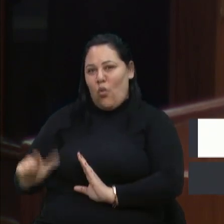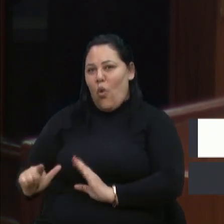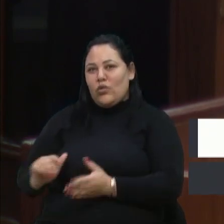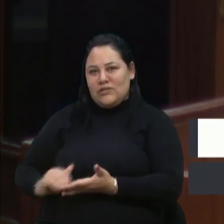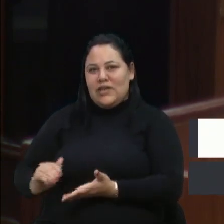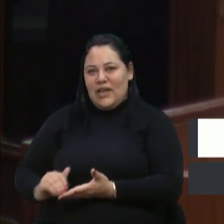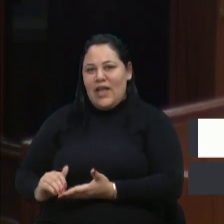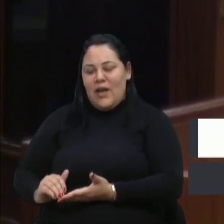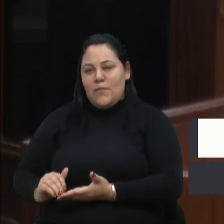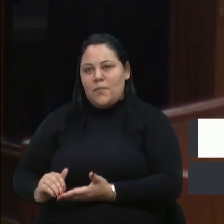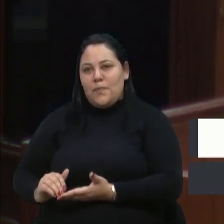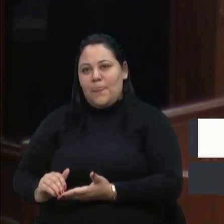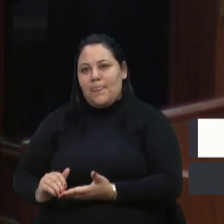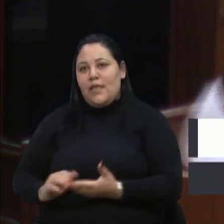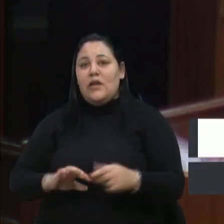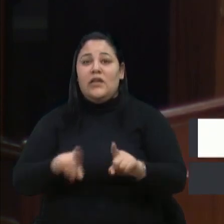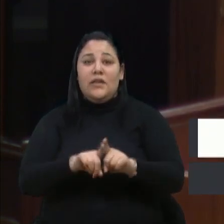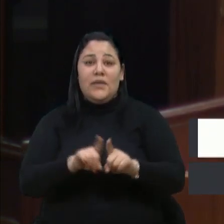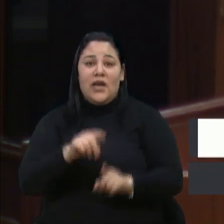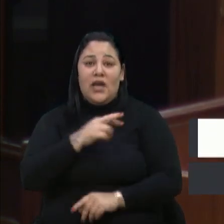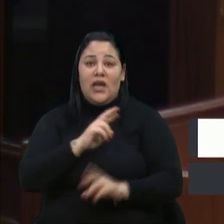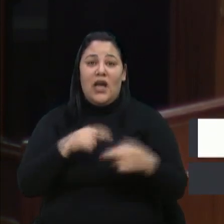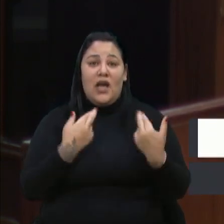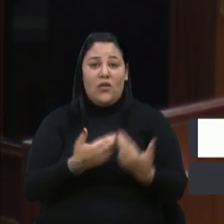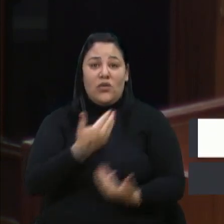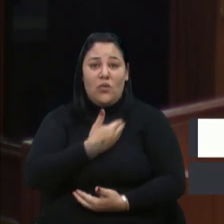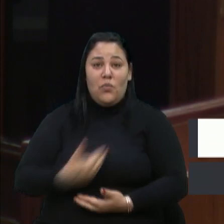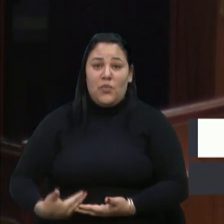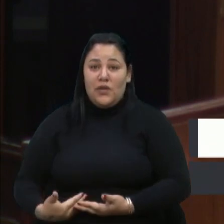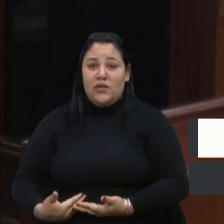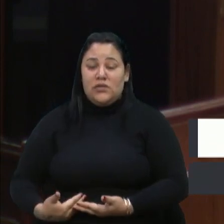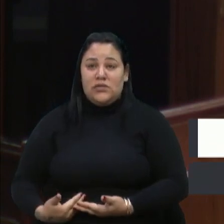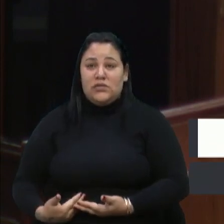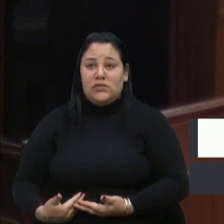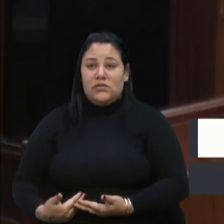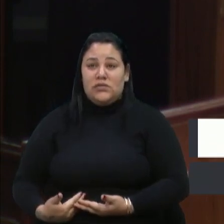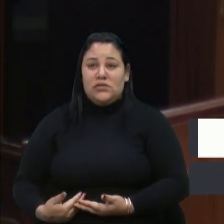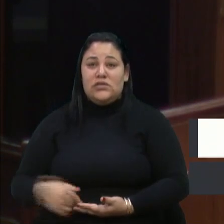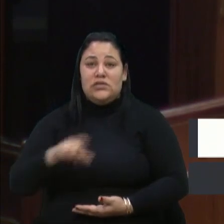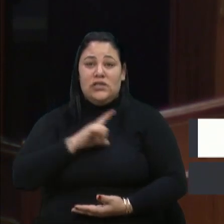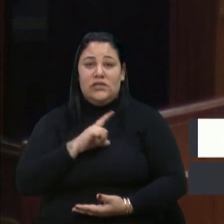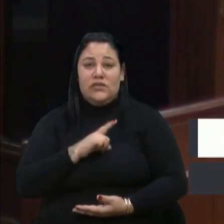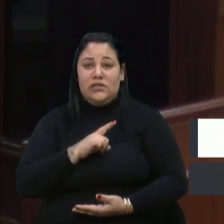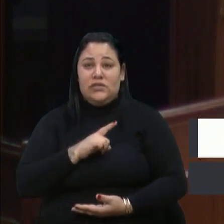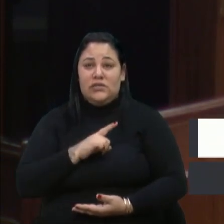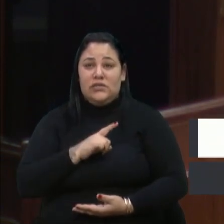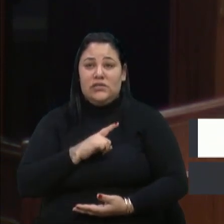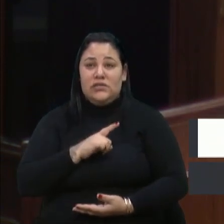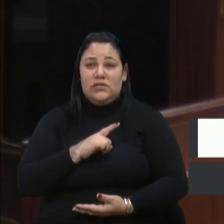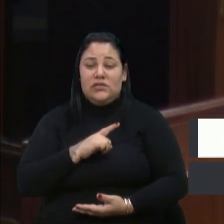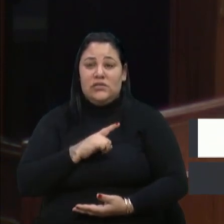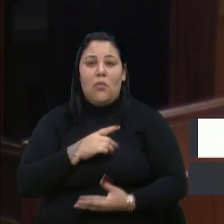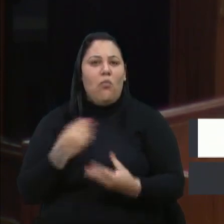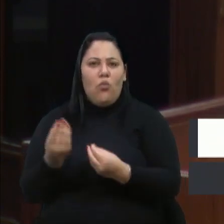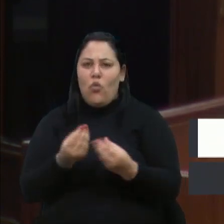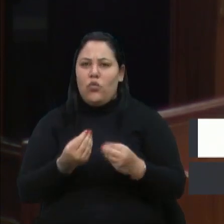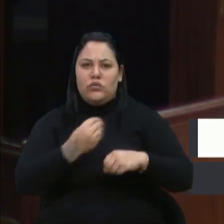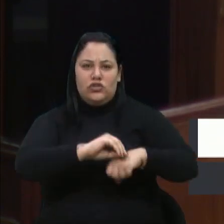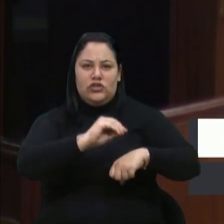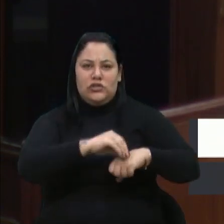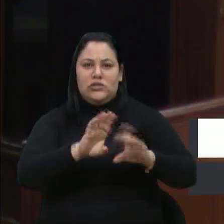também as audiências públicas, foram 101 Recomendações da comunidade. Eu fiz